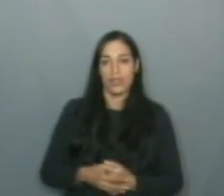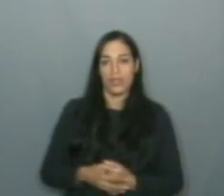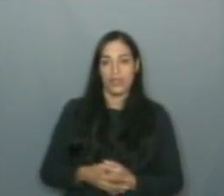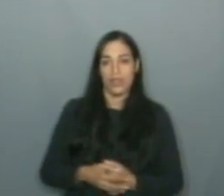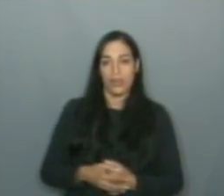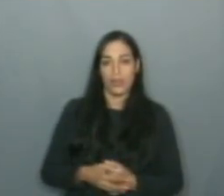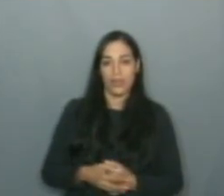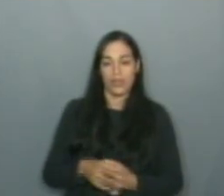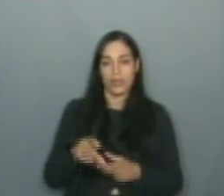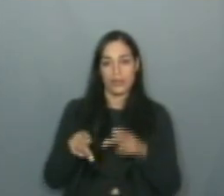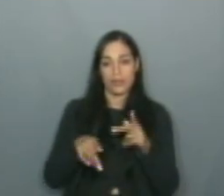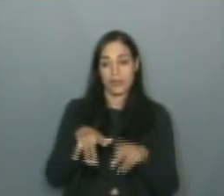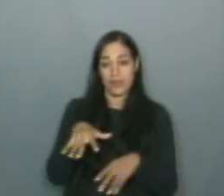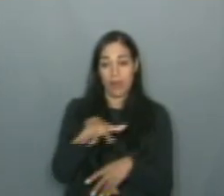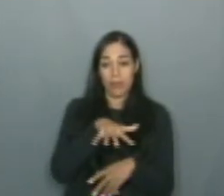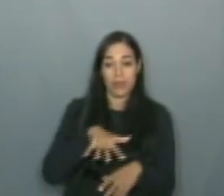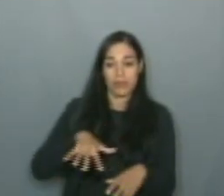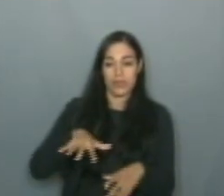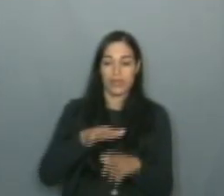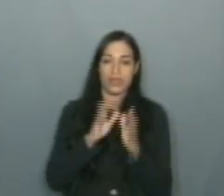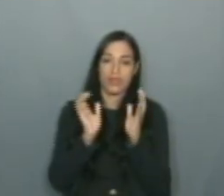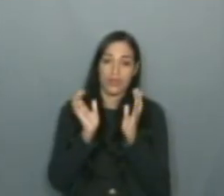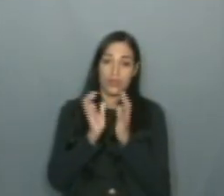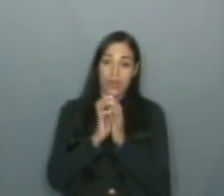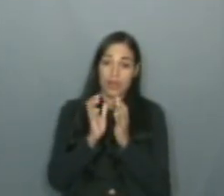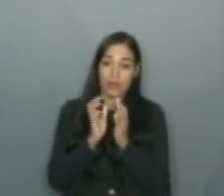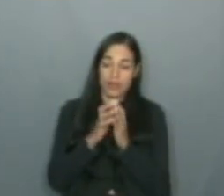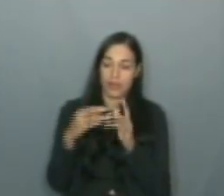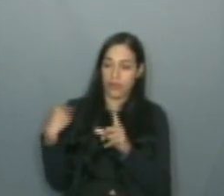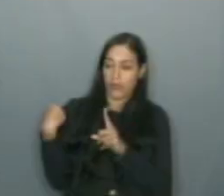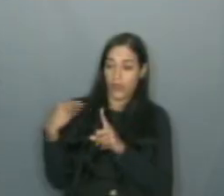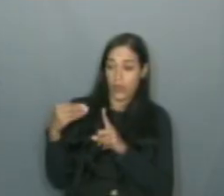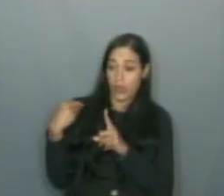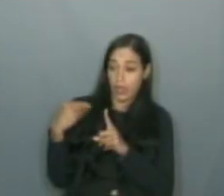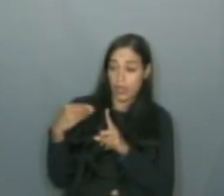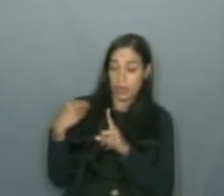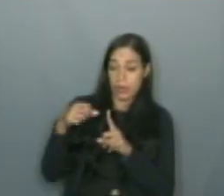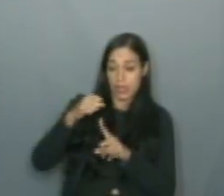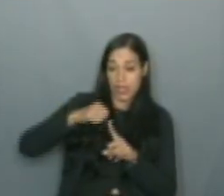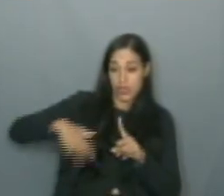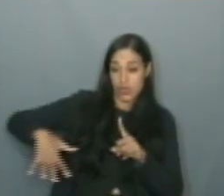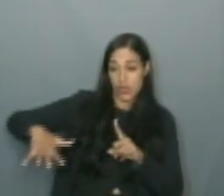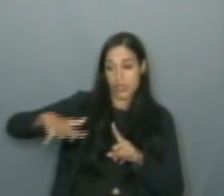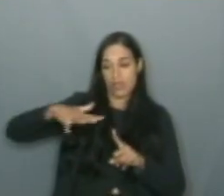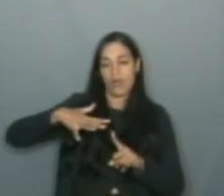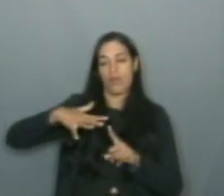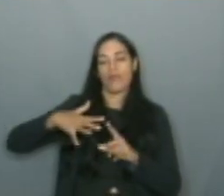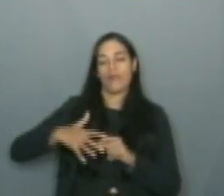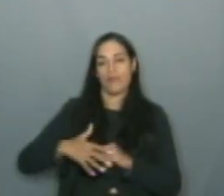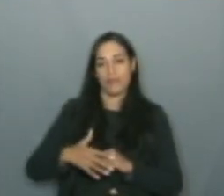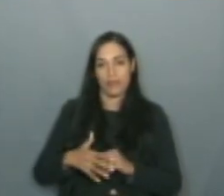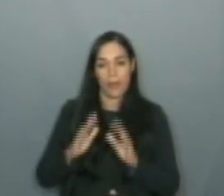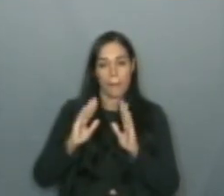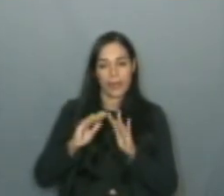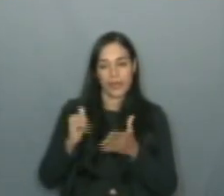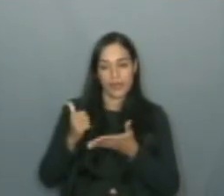A população da cidade do Recife que vive em situação de vulnerabilidade social, em situação de rua, pede socorro, presidente.